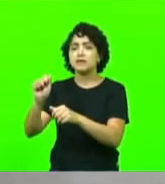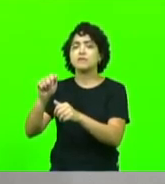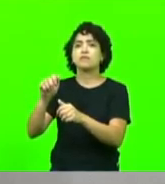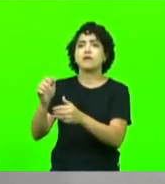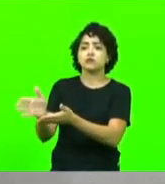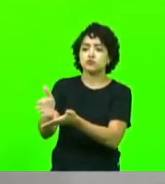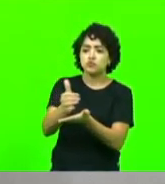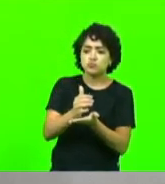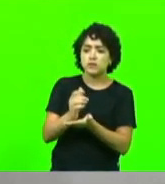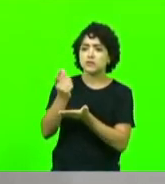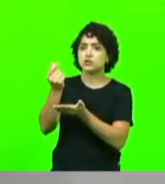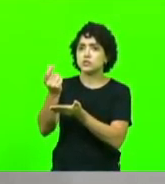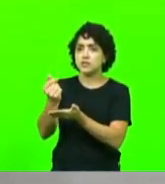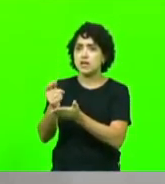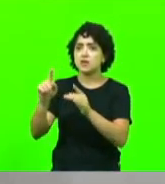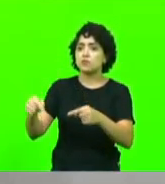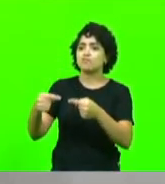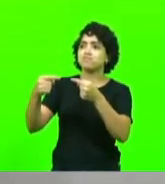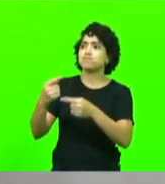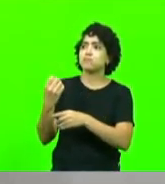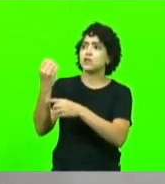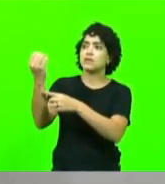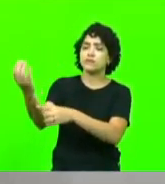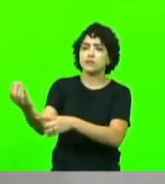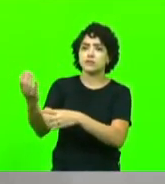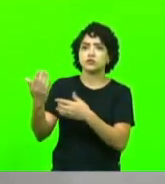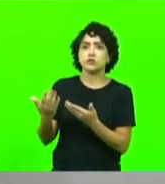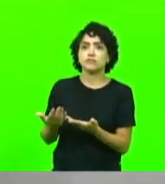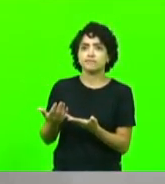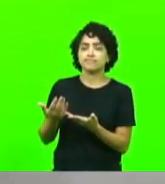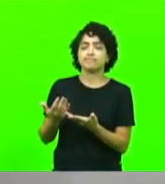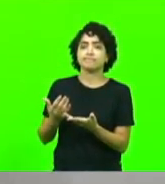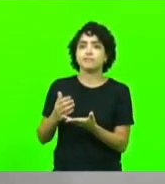difíceis do mundo, catarinense aqui de Mafra.